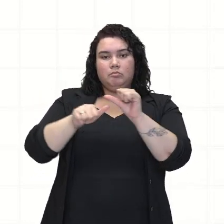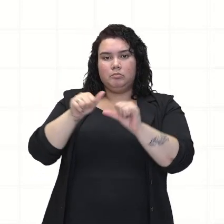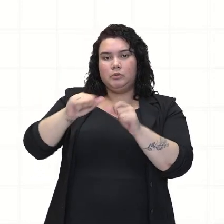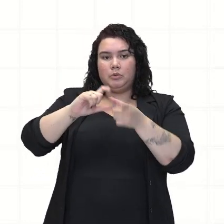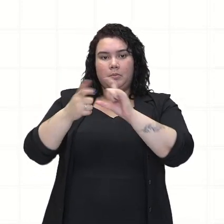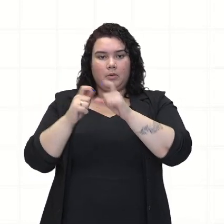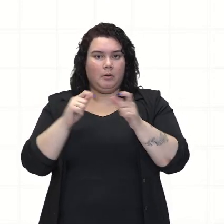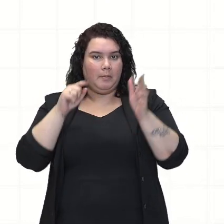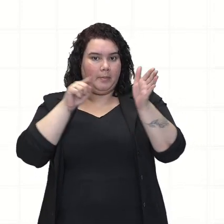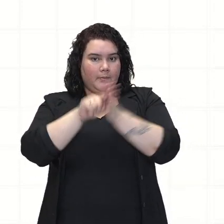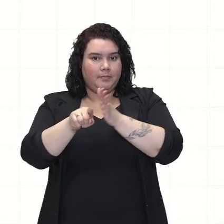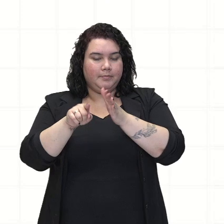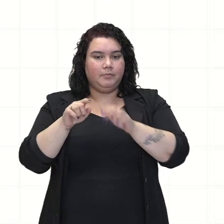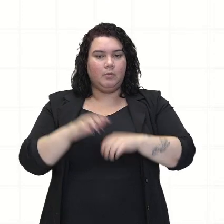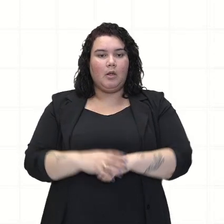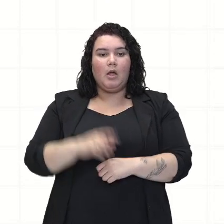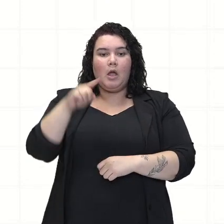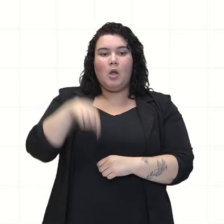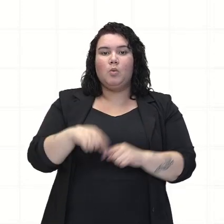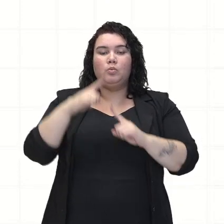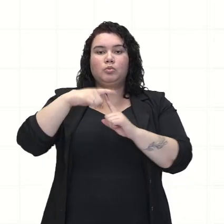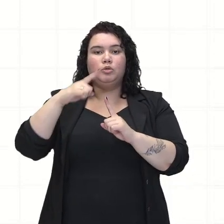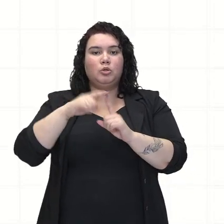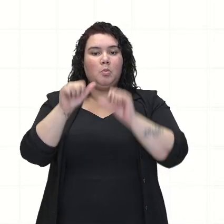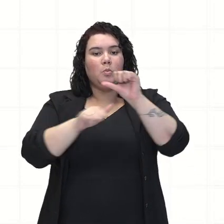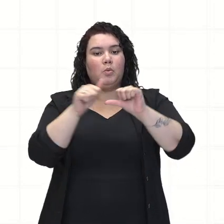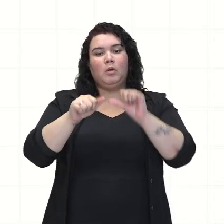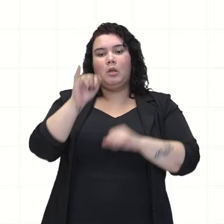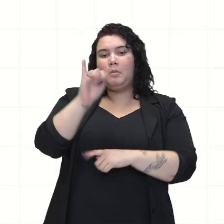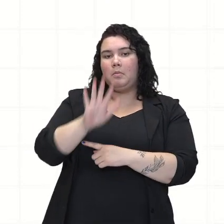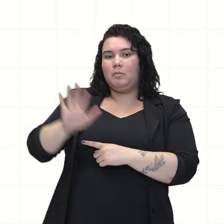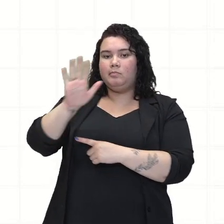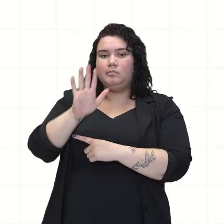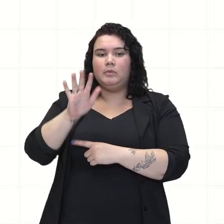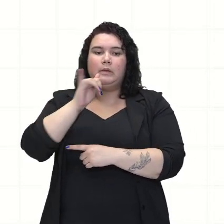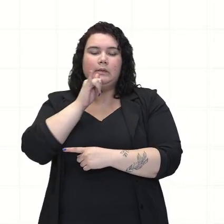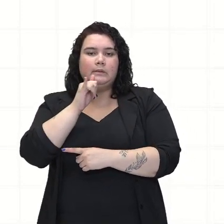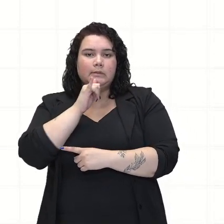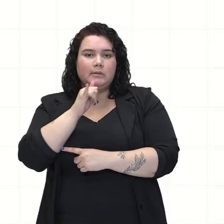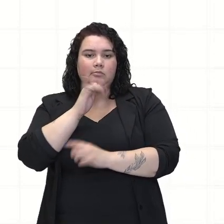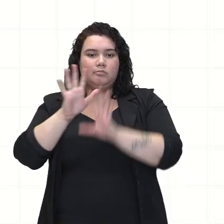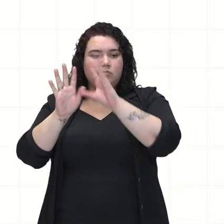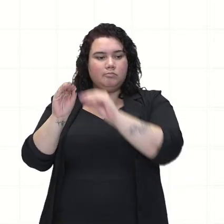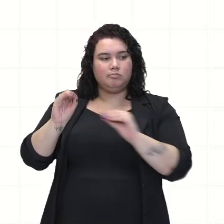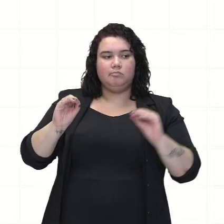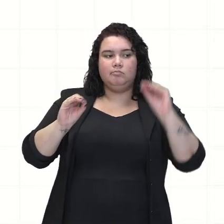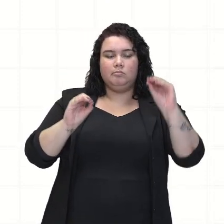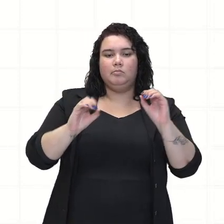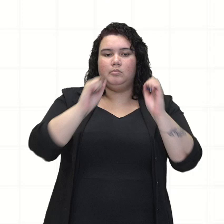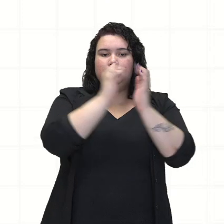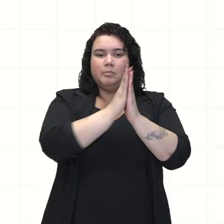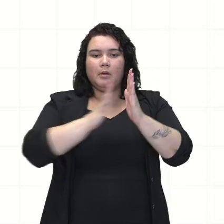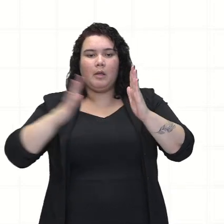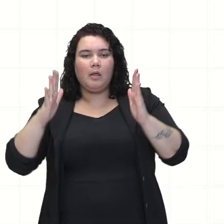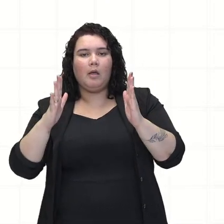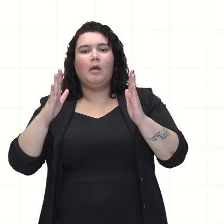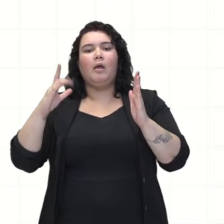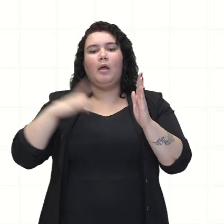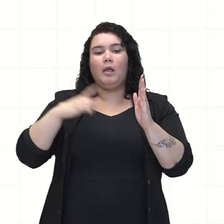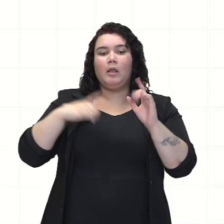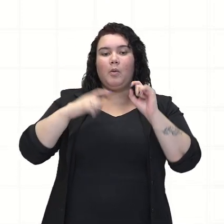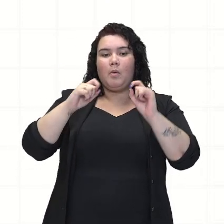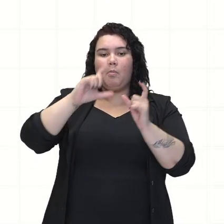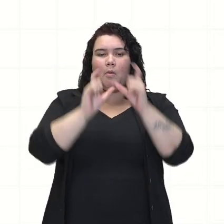aí. Transformações geométricas são mudanças realizadas em imagens, como transportar, espelhar, girar, ampliar